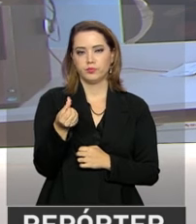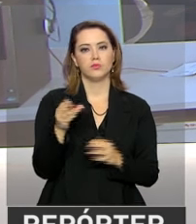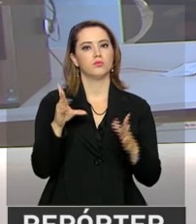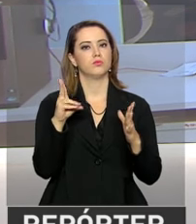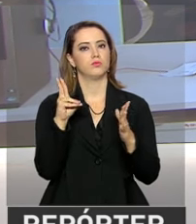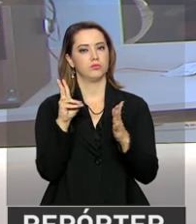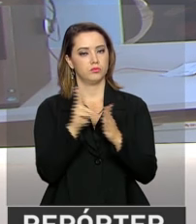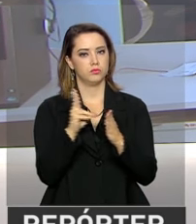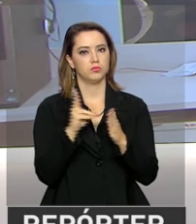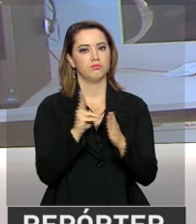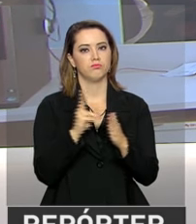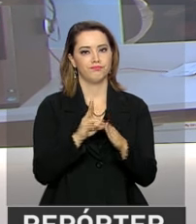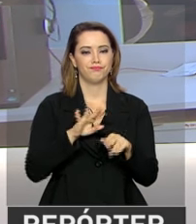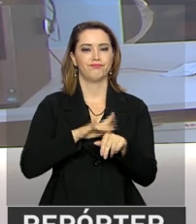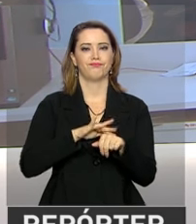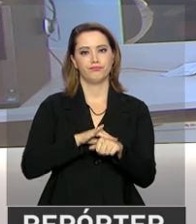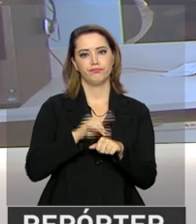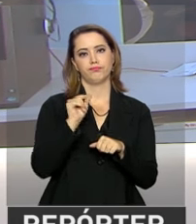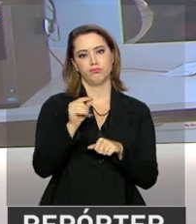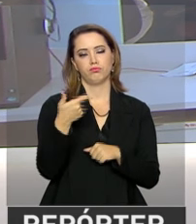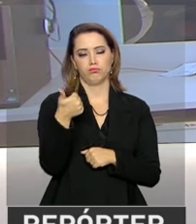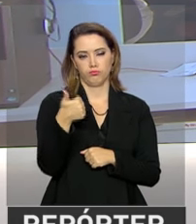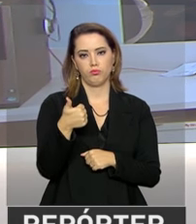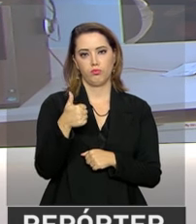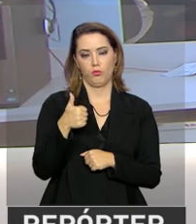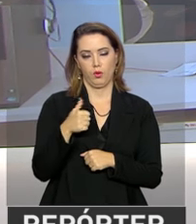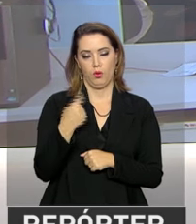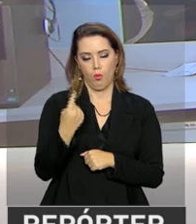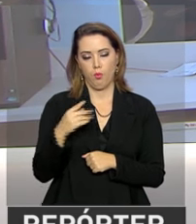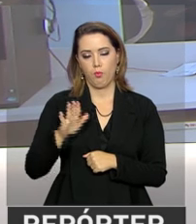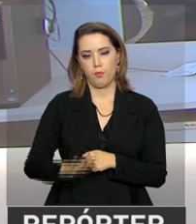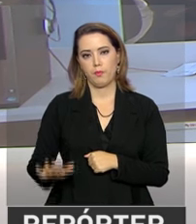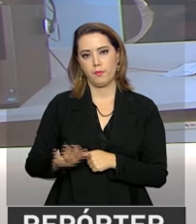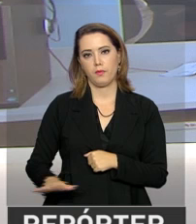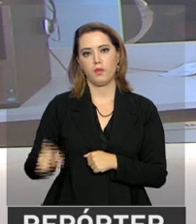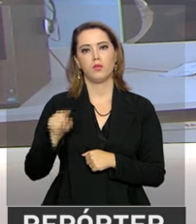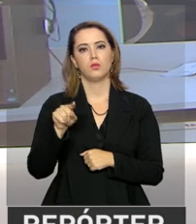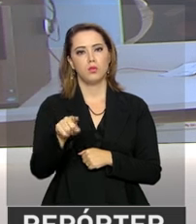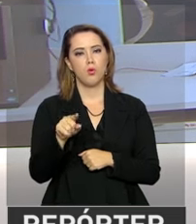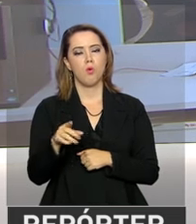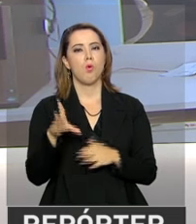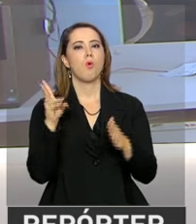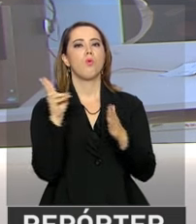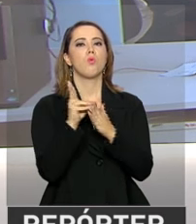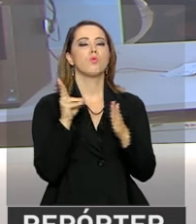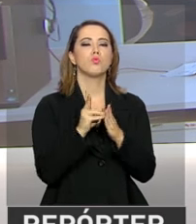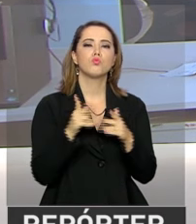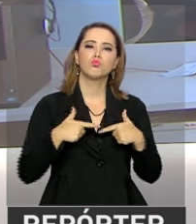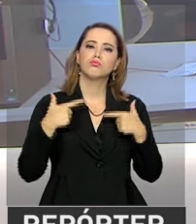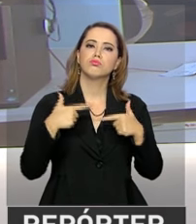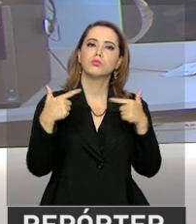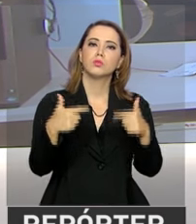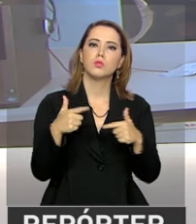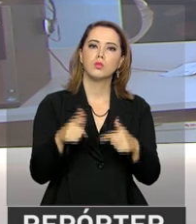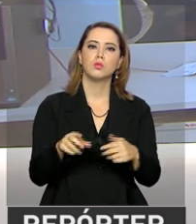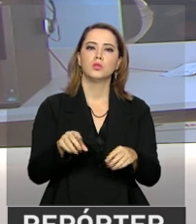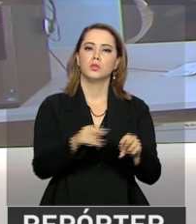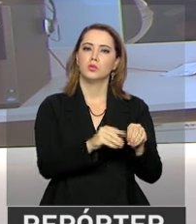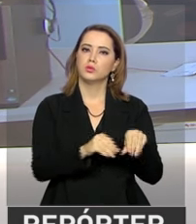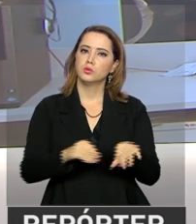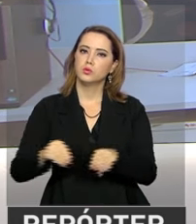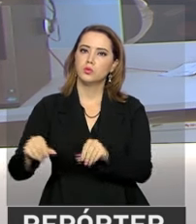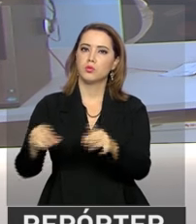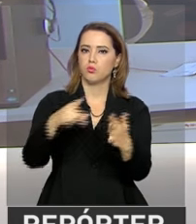ficaram feridos entre eles uma criança de acordo com a Funai os Guarani Caiová lutam pela regularização fundiária dos